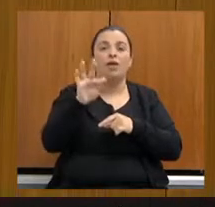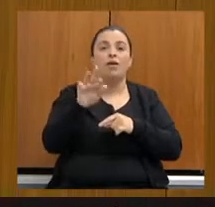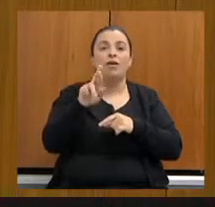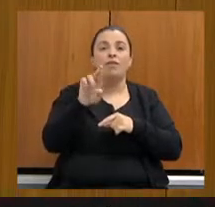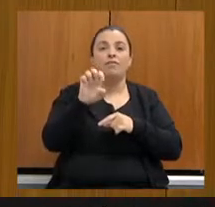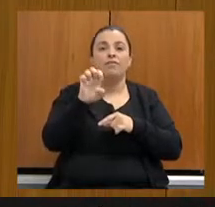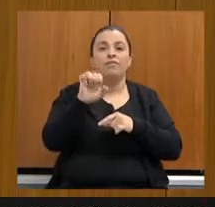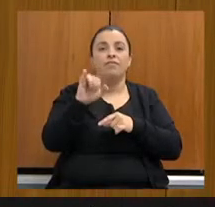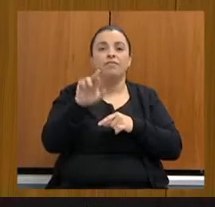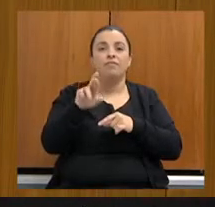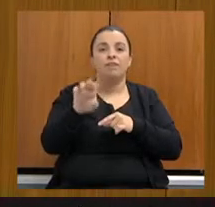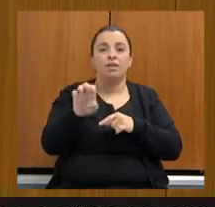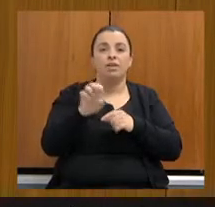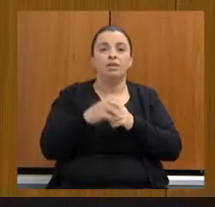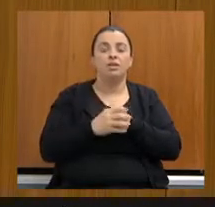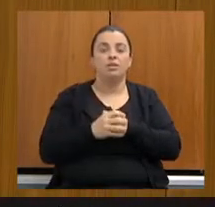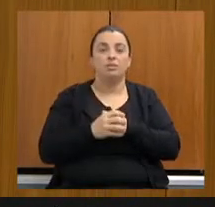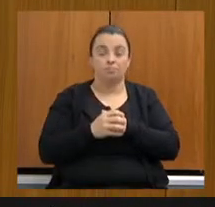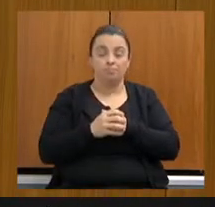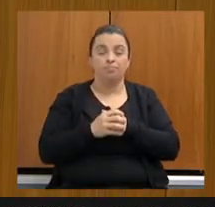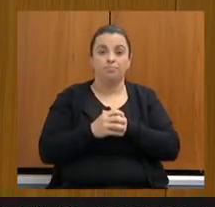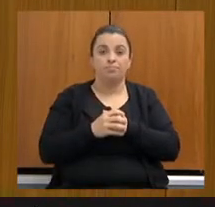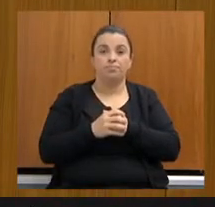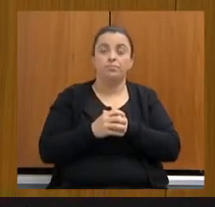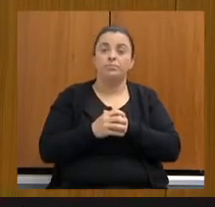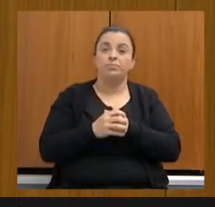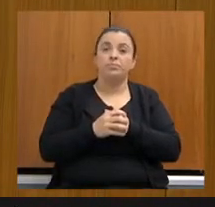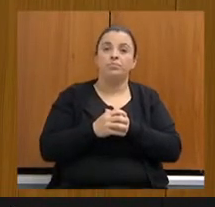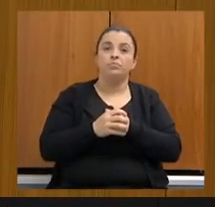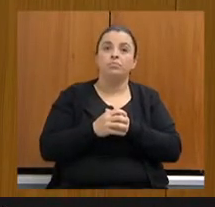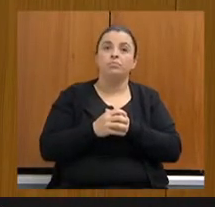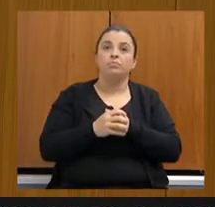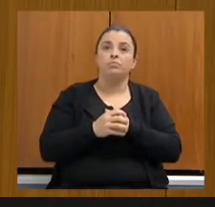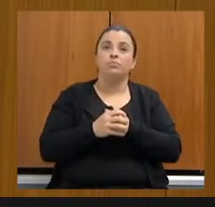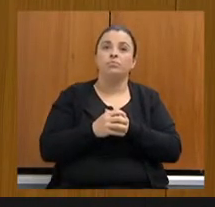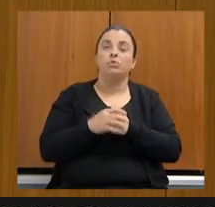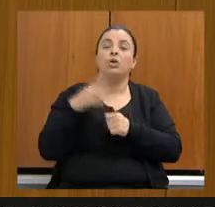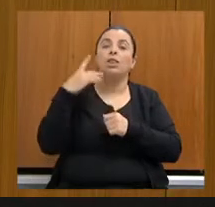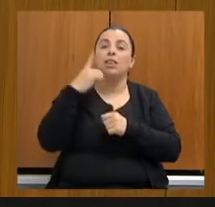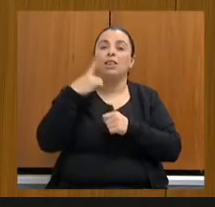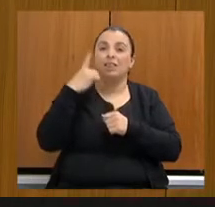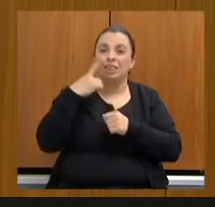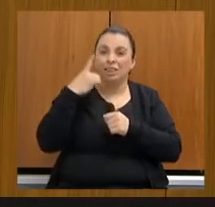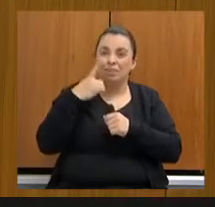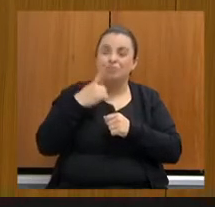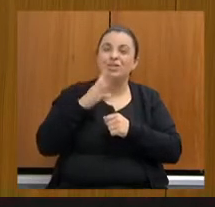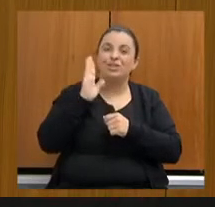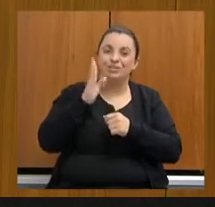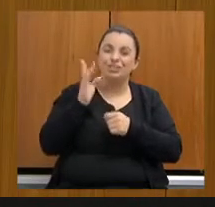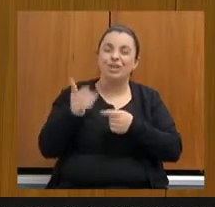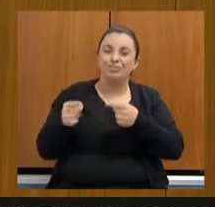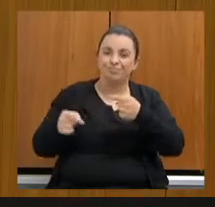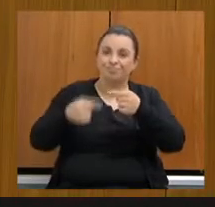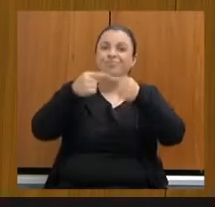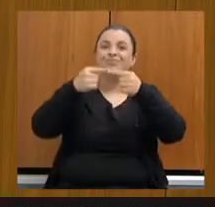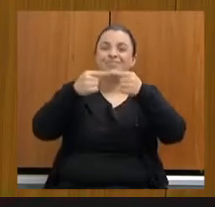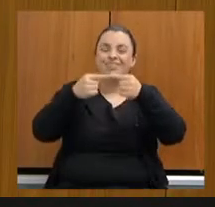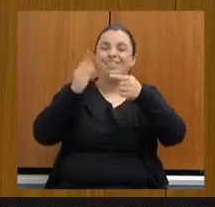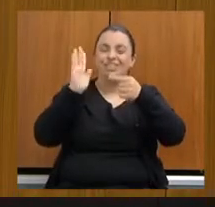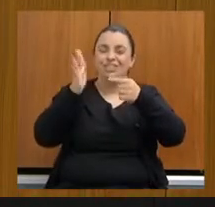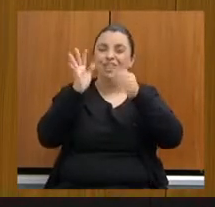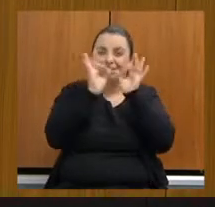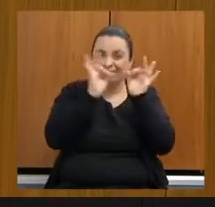o deputado Cristiano já voltou já voltou está todo 20 Bom